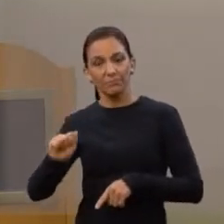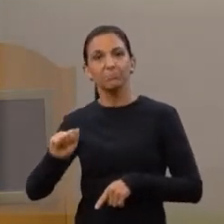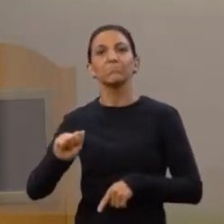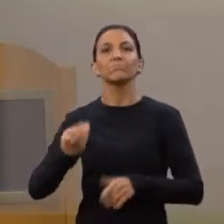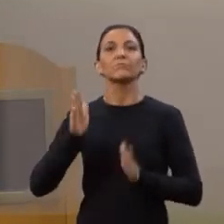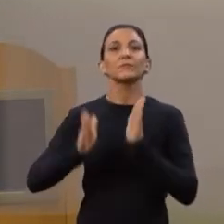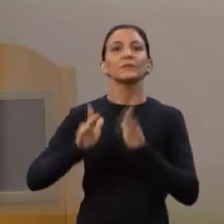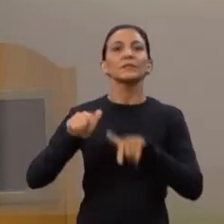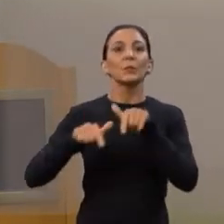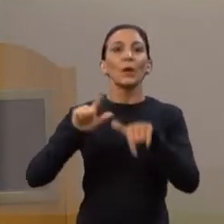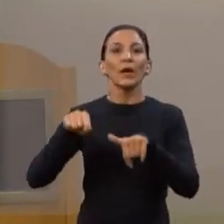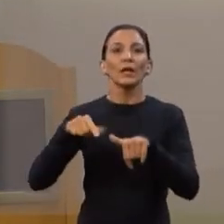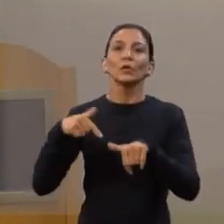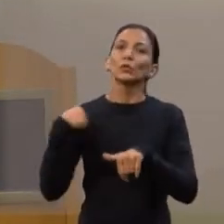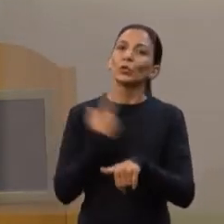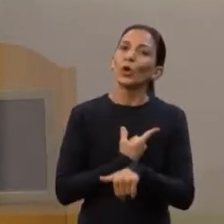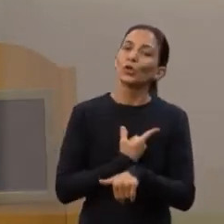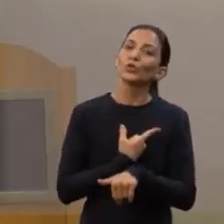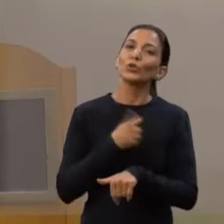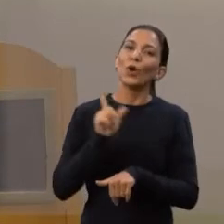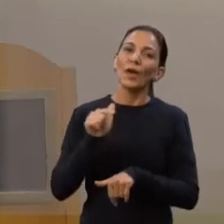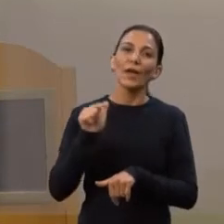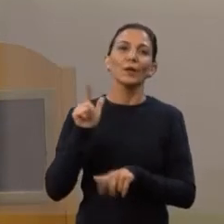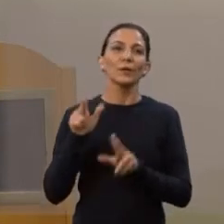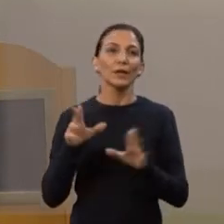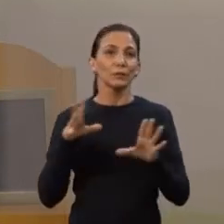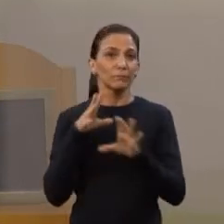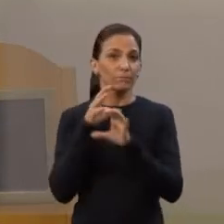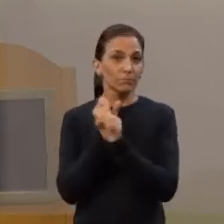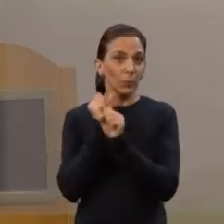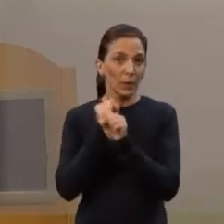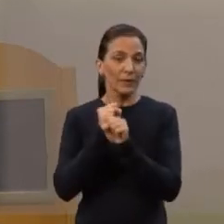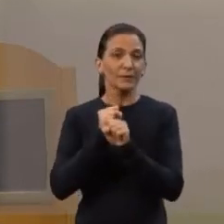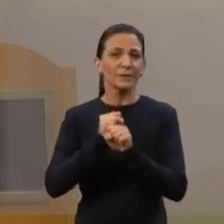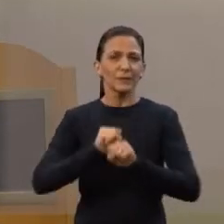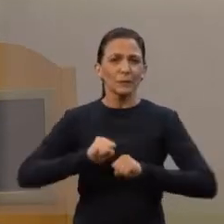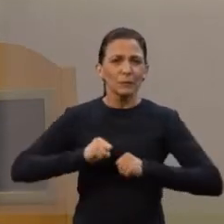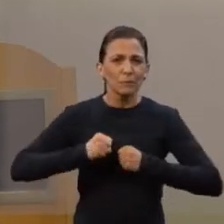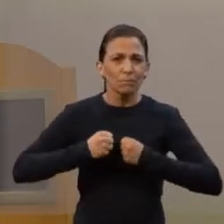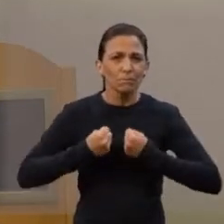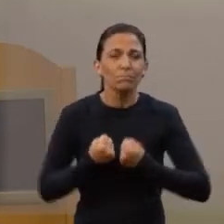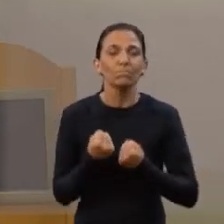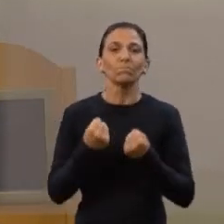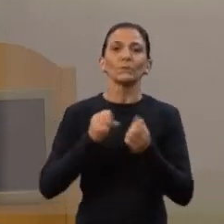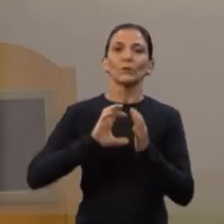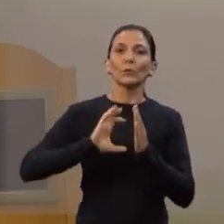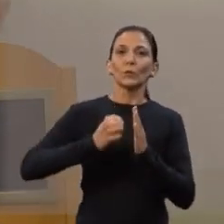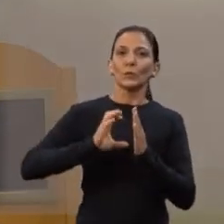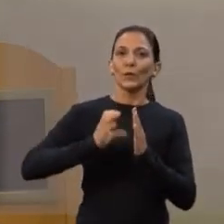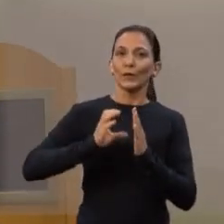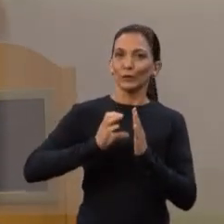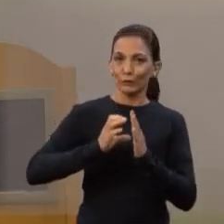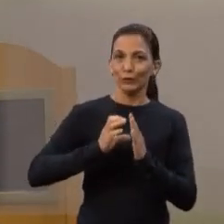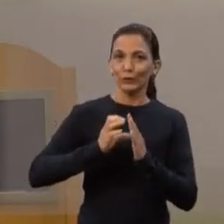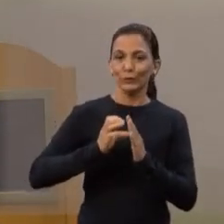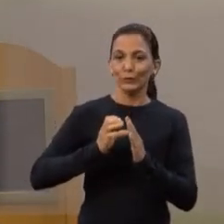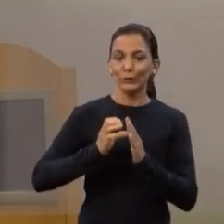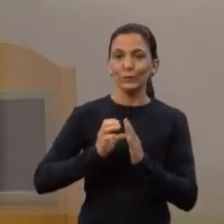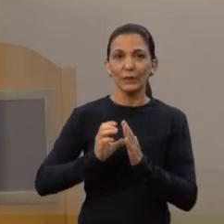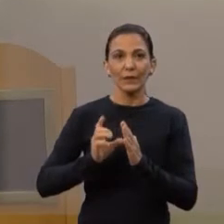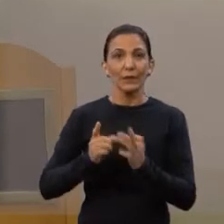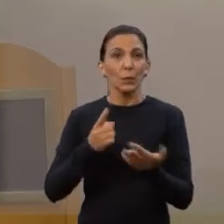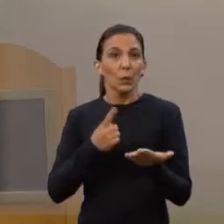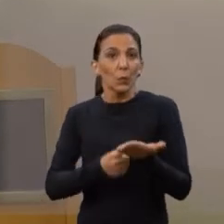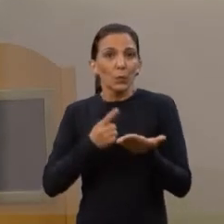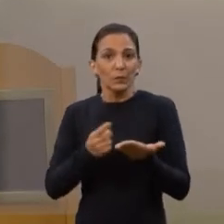assim né Vereador a gente se fosse tomar aí toda a luta do nosso partido que é uma parte do vereador buscar recurso